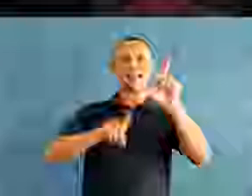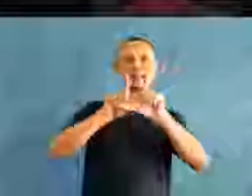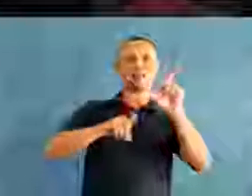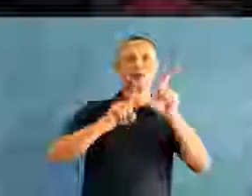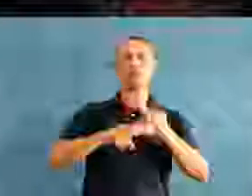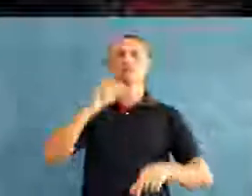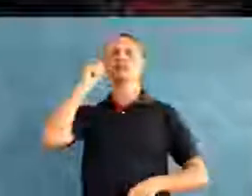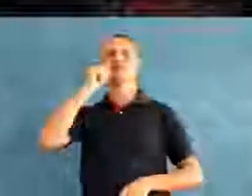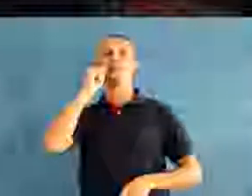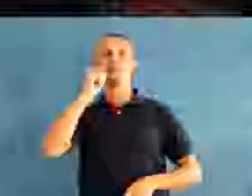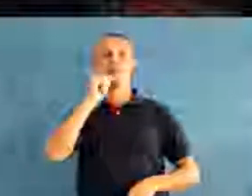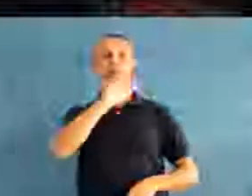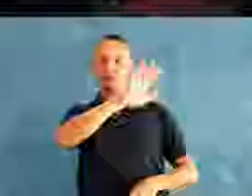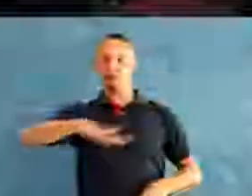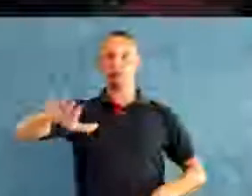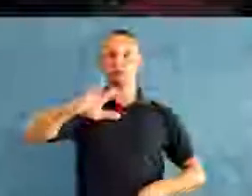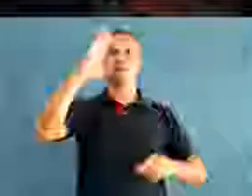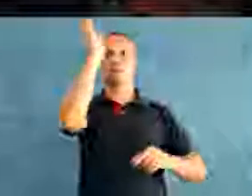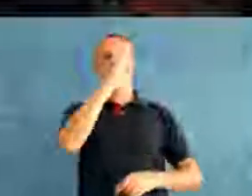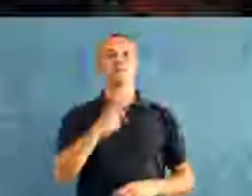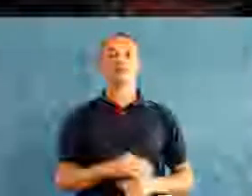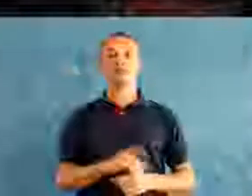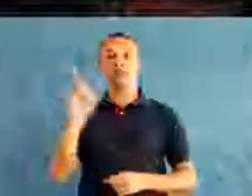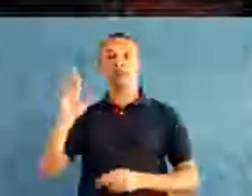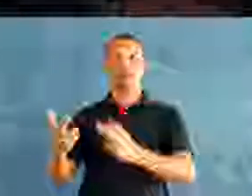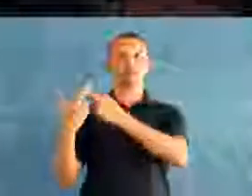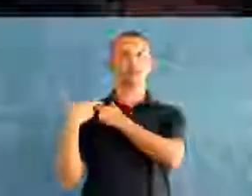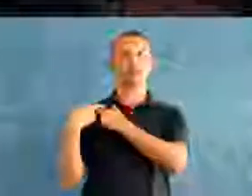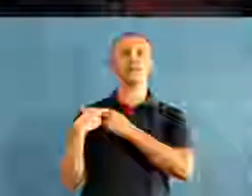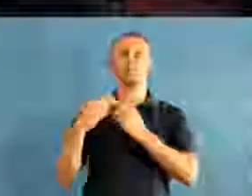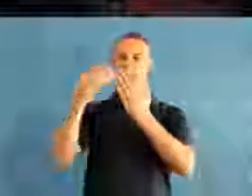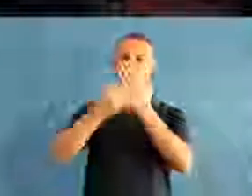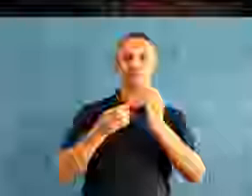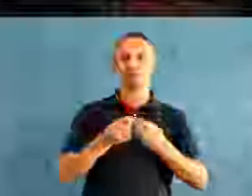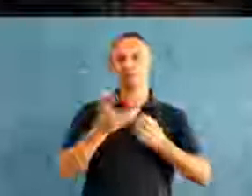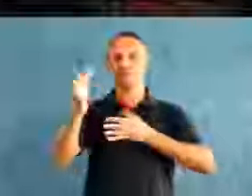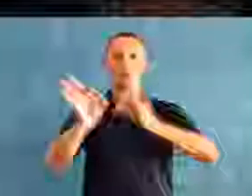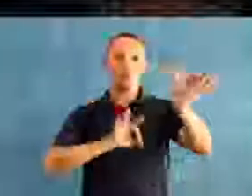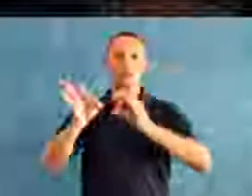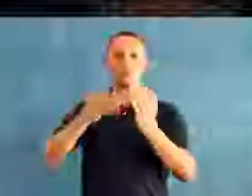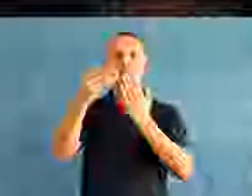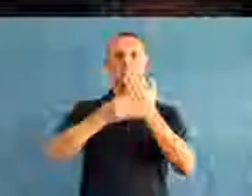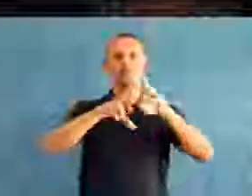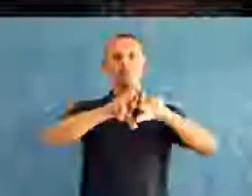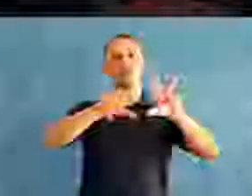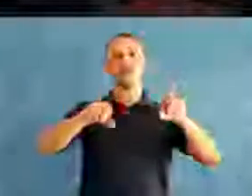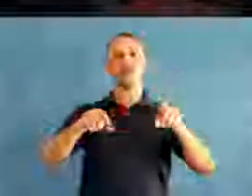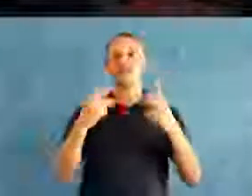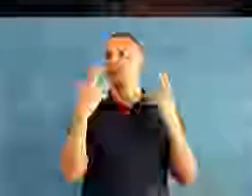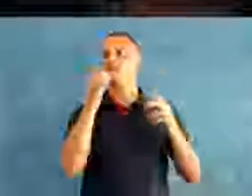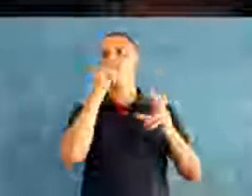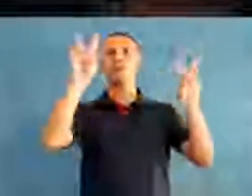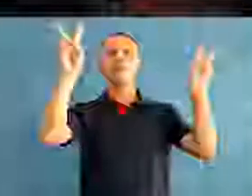e Diálogo. É responsável pela publicação, reedição e organização de alguns livros, como Direitos das